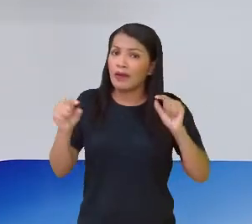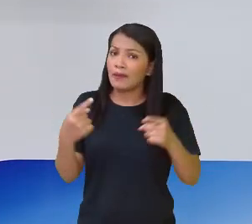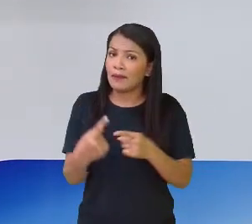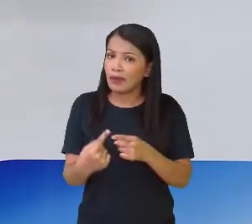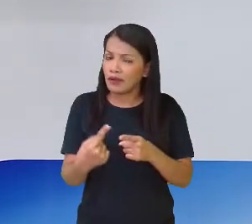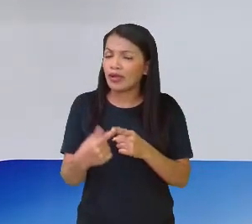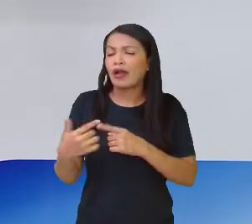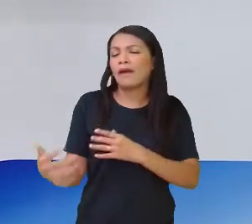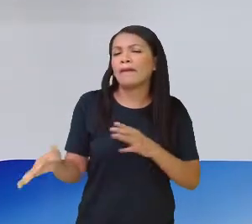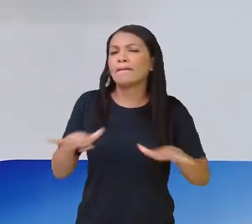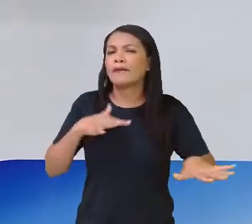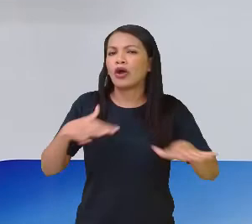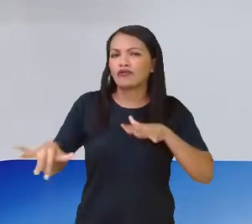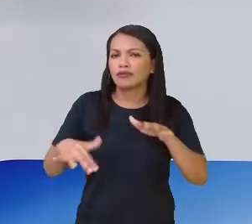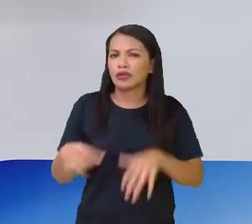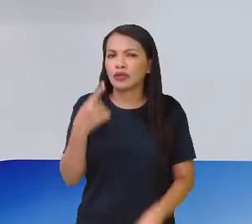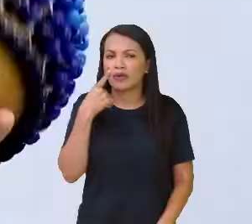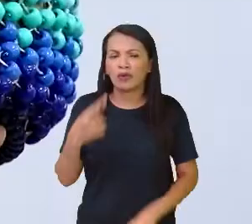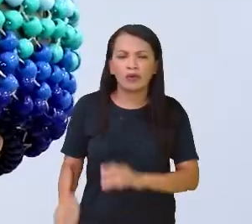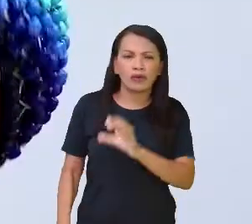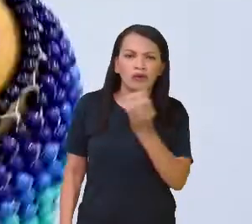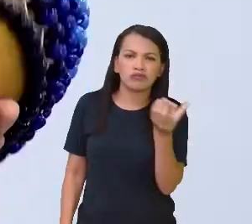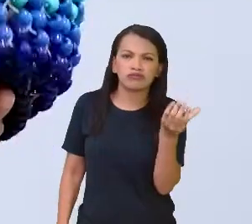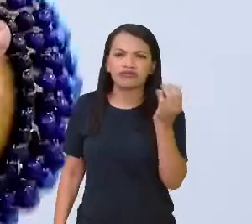o movimento é basicamente feito com uma mão. Ó.